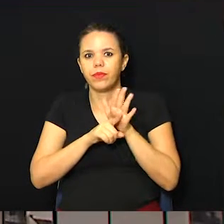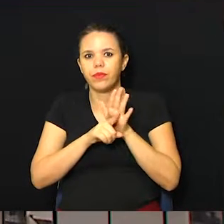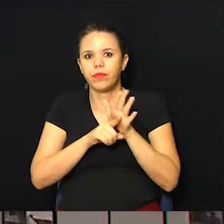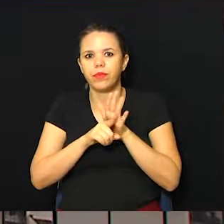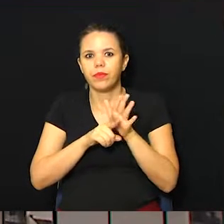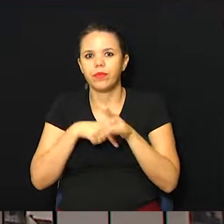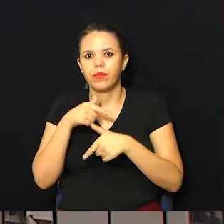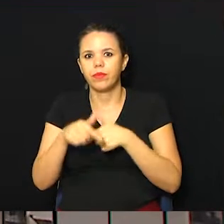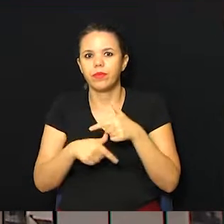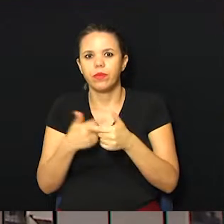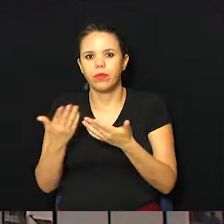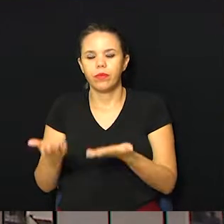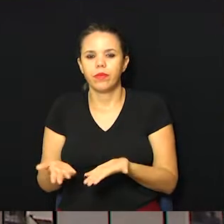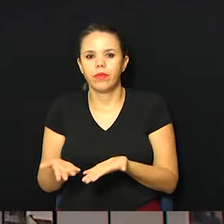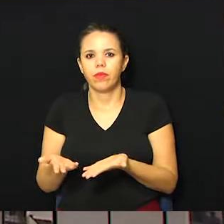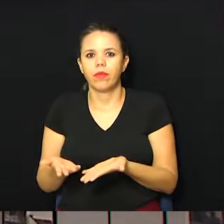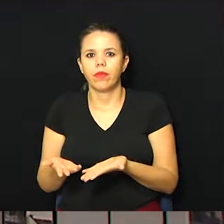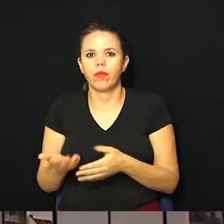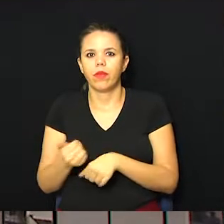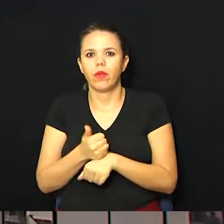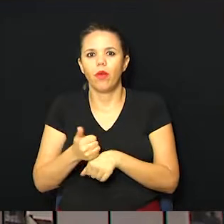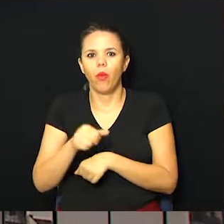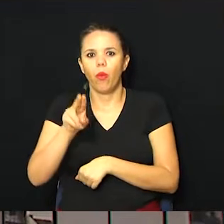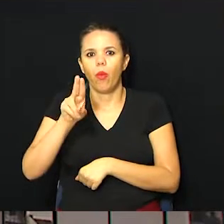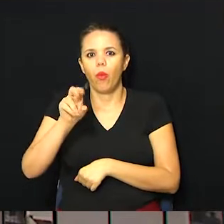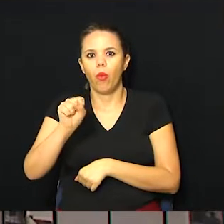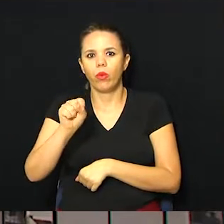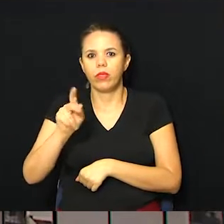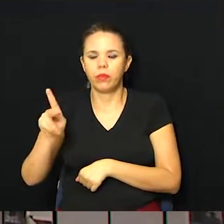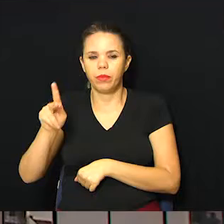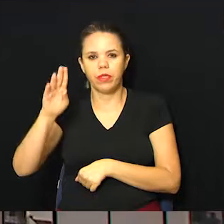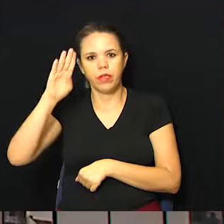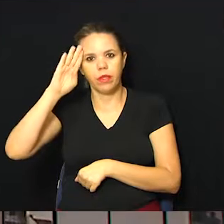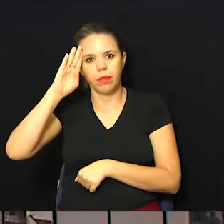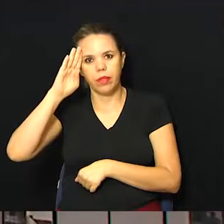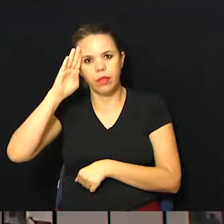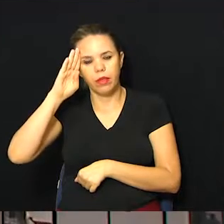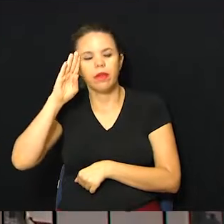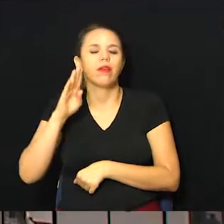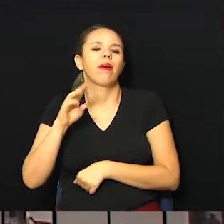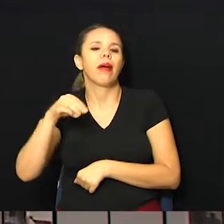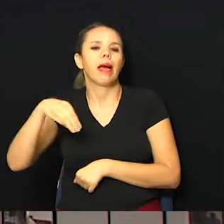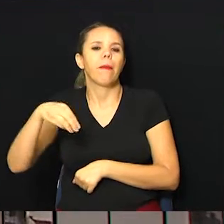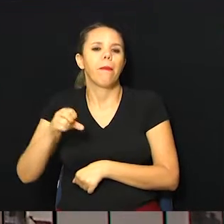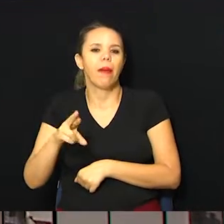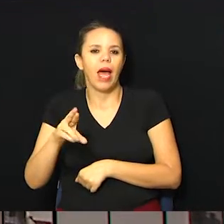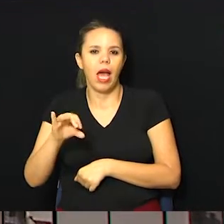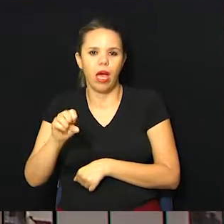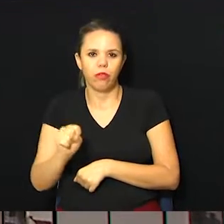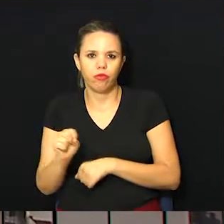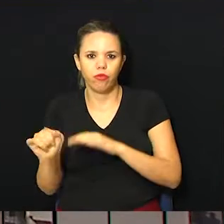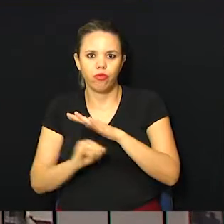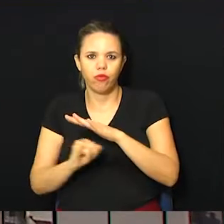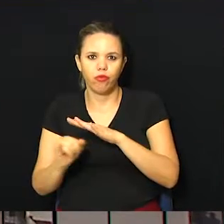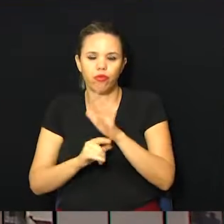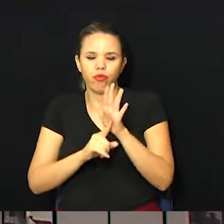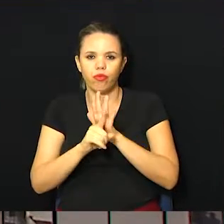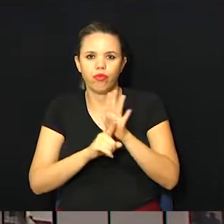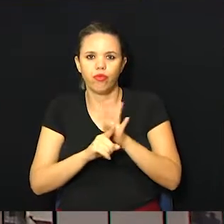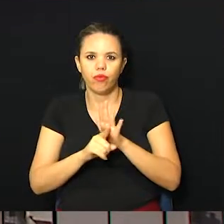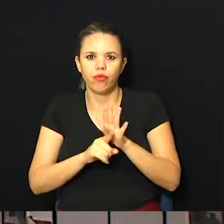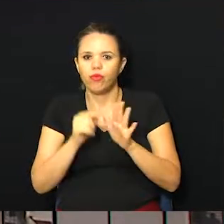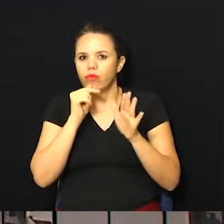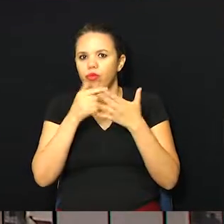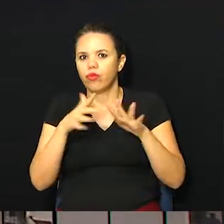nesse trabalho, o oceanógrafo da USP e capitão de corveta Marcos Tonelli, do Instituto de Estudos do